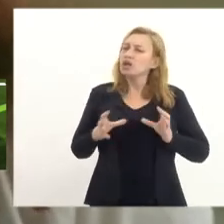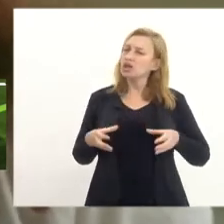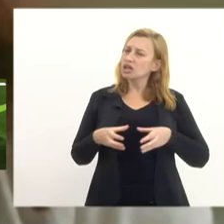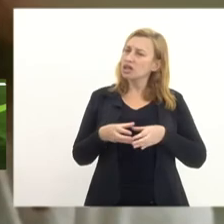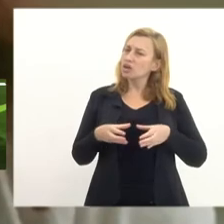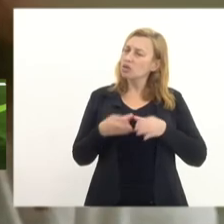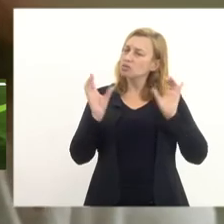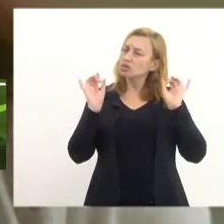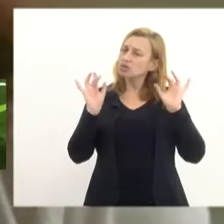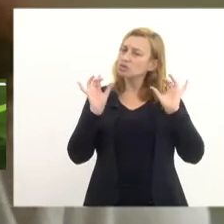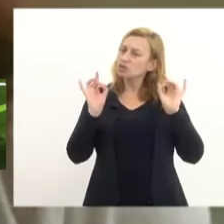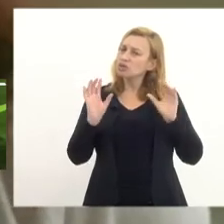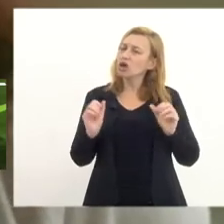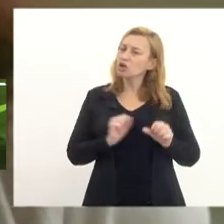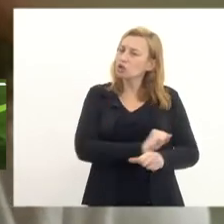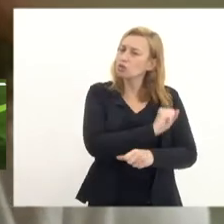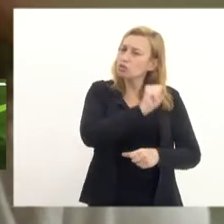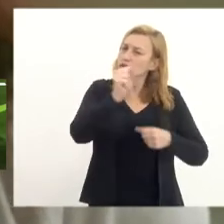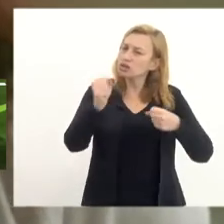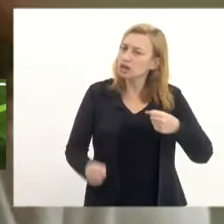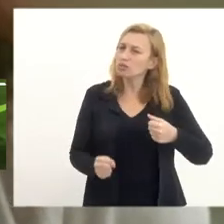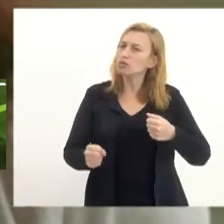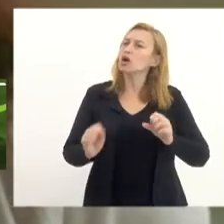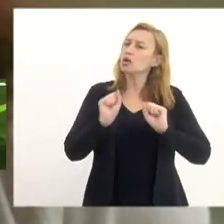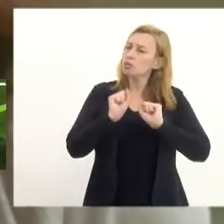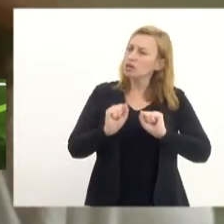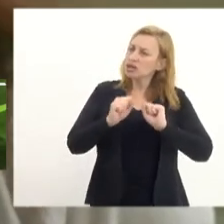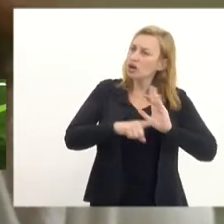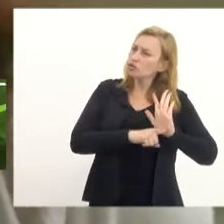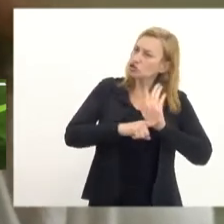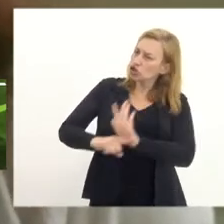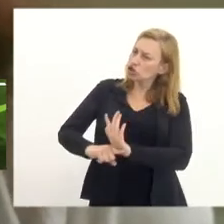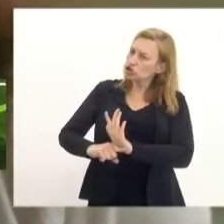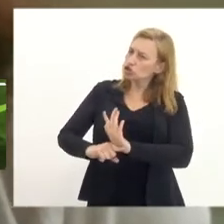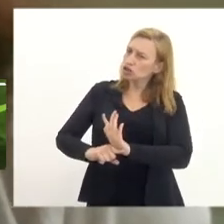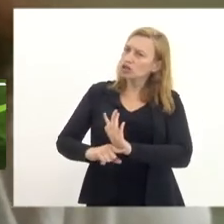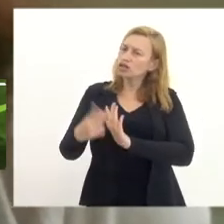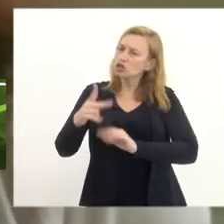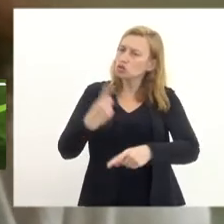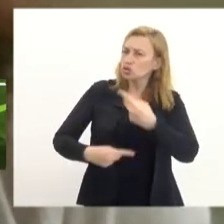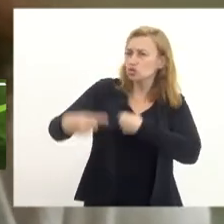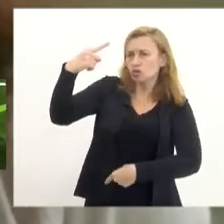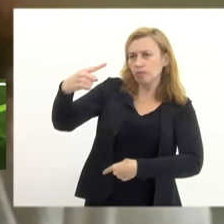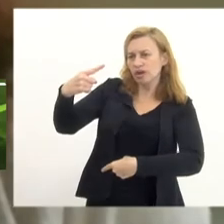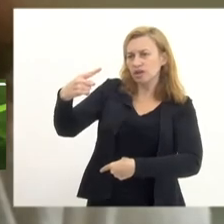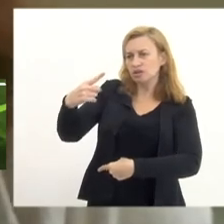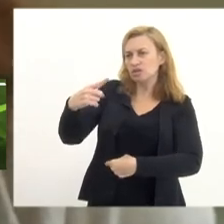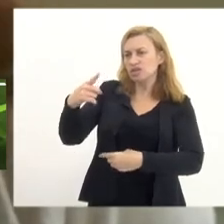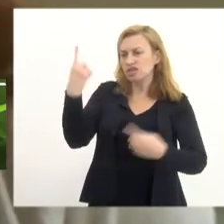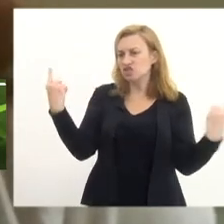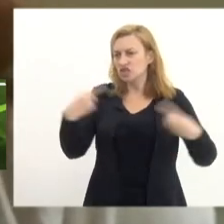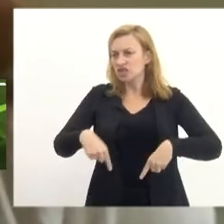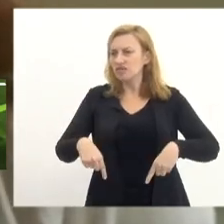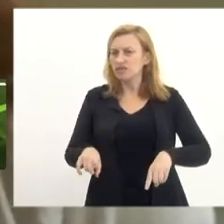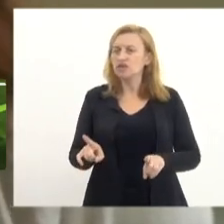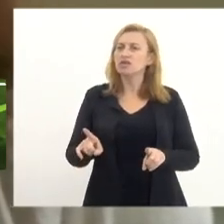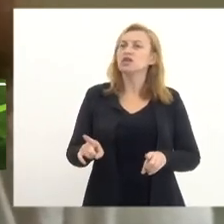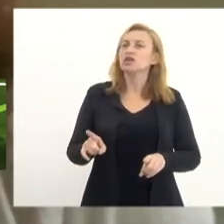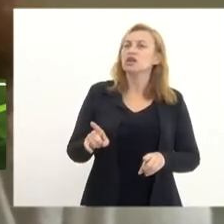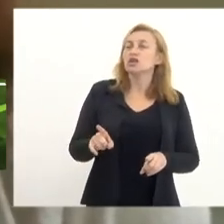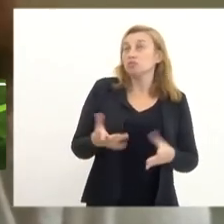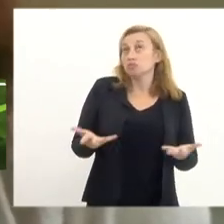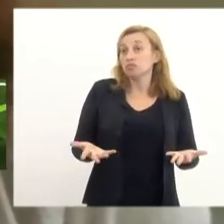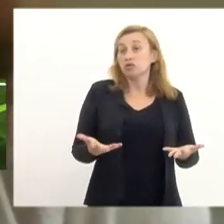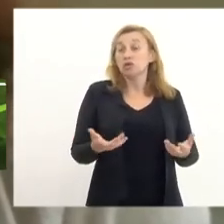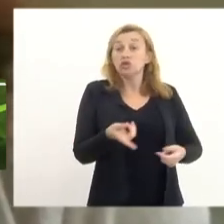o poder público em geral poderia te ajudar e te suportar na superação desses desafios, sejam